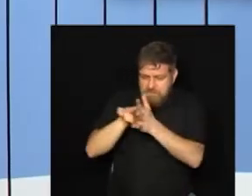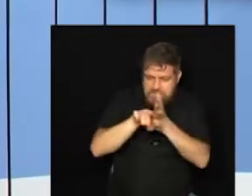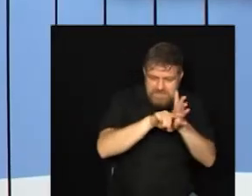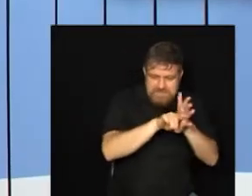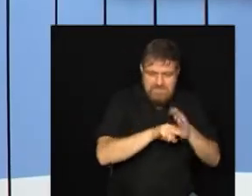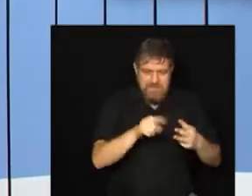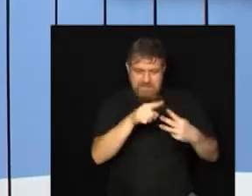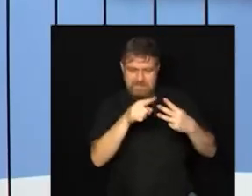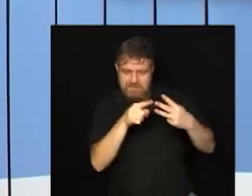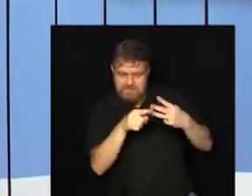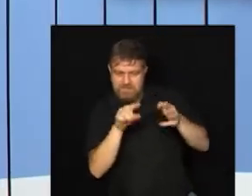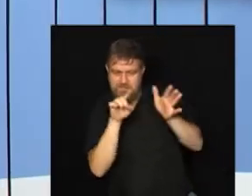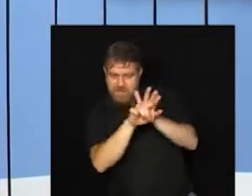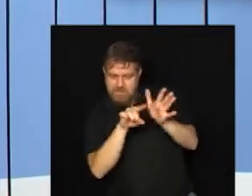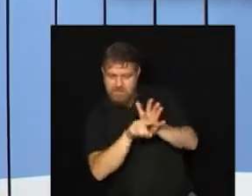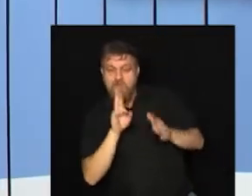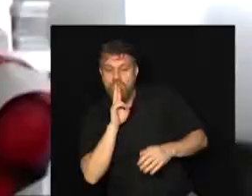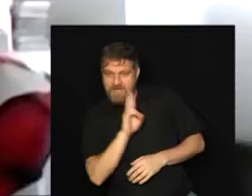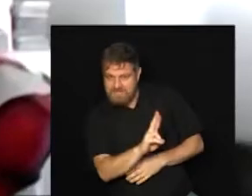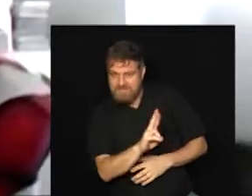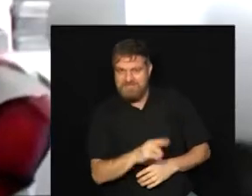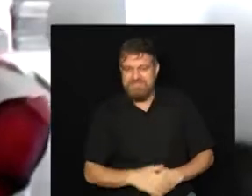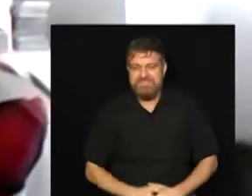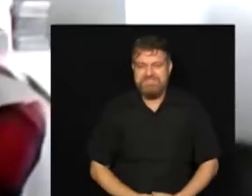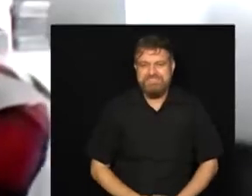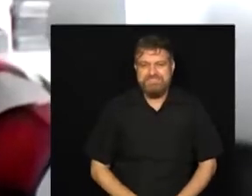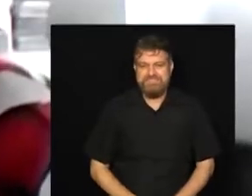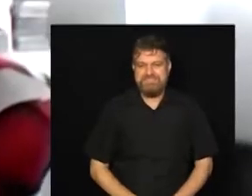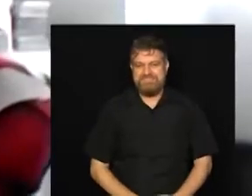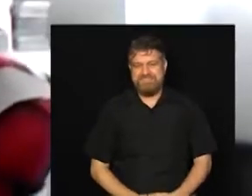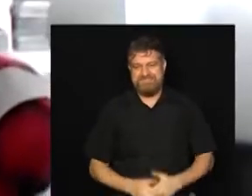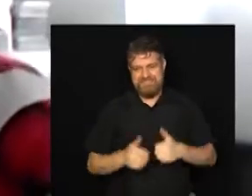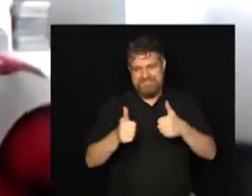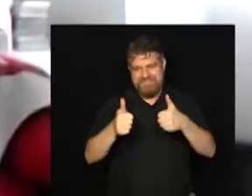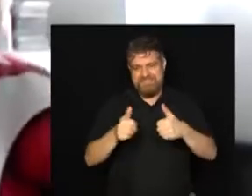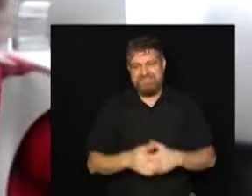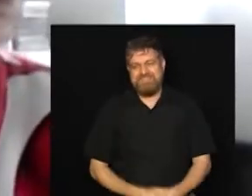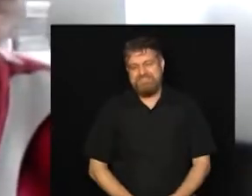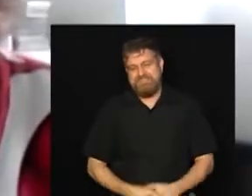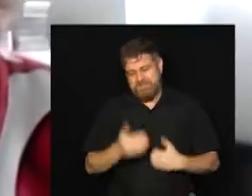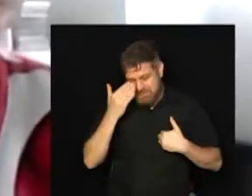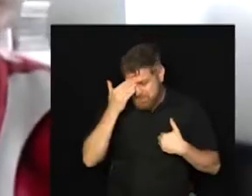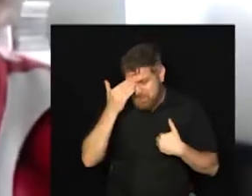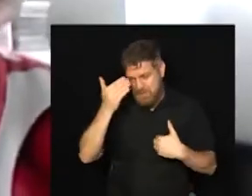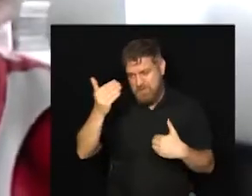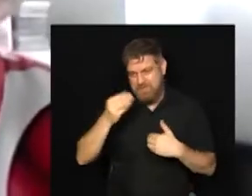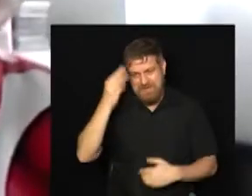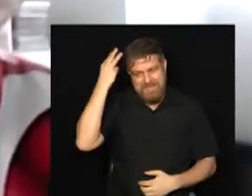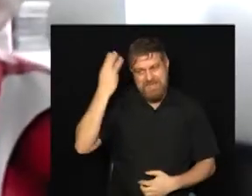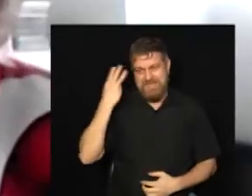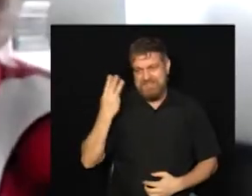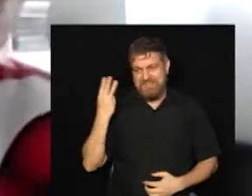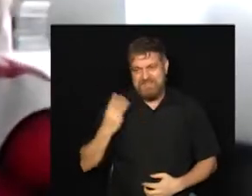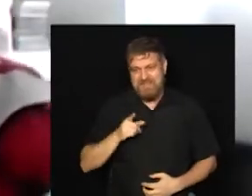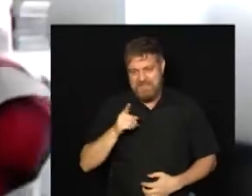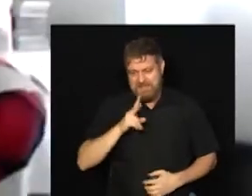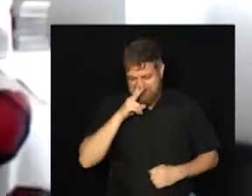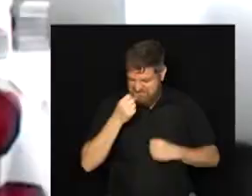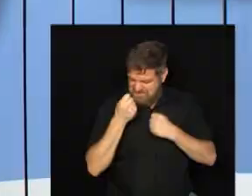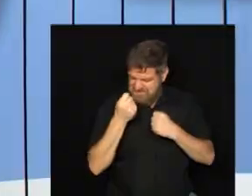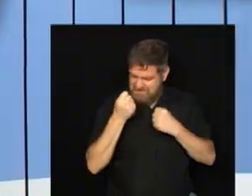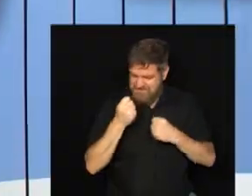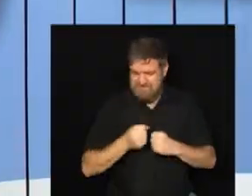e a responder essas três perguntas aí, tá bom? Ai, muito lindo. Muito obrigada, Andréia. A força de vocês